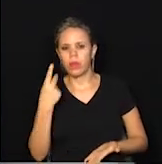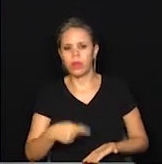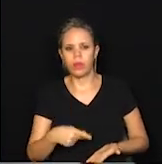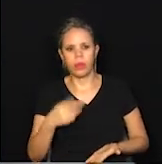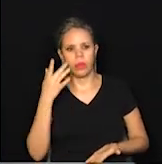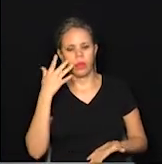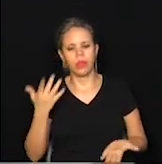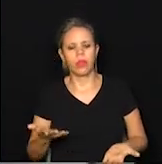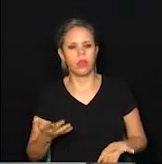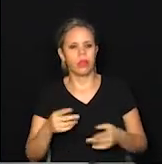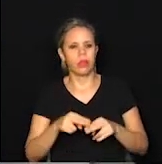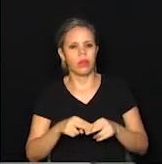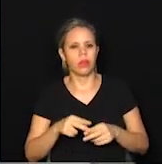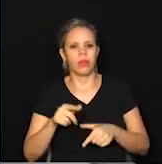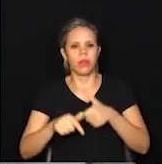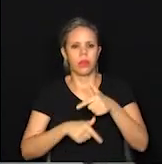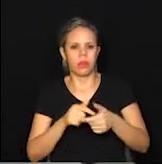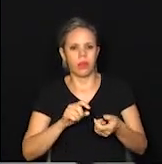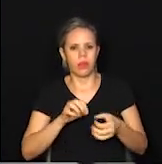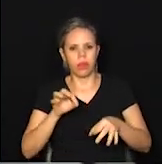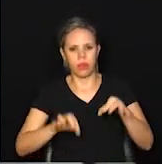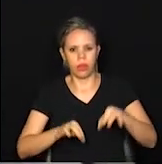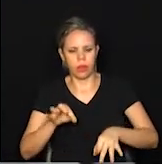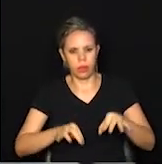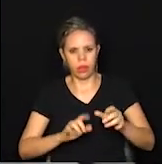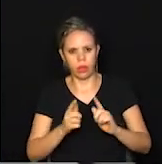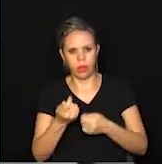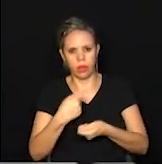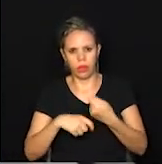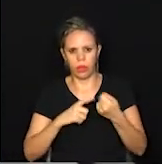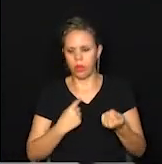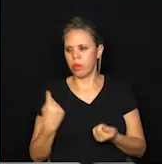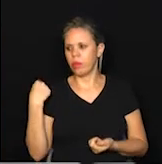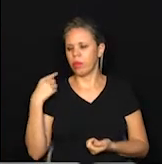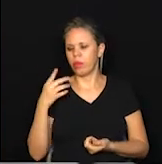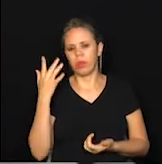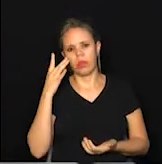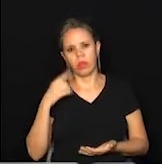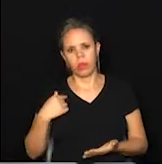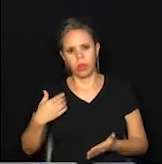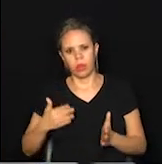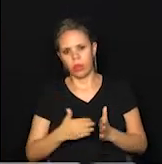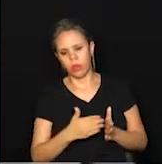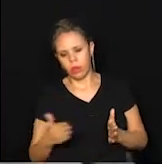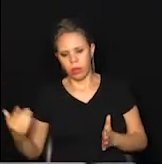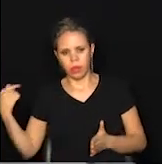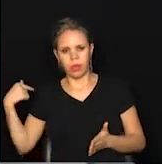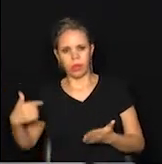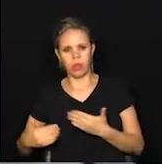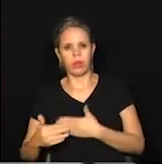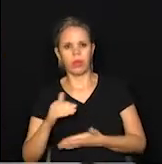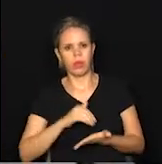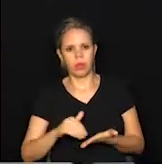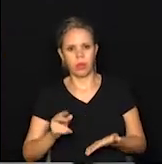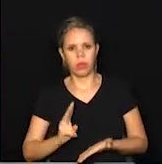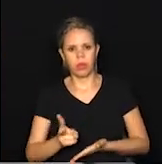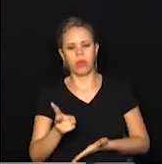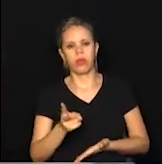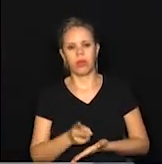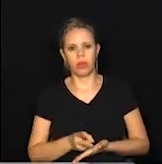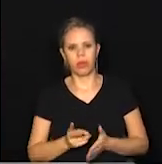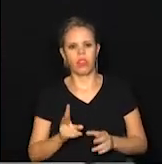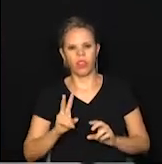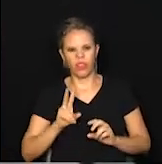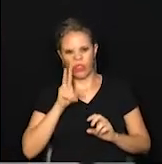Campinas, até pelo dinamismo de alguns gestores que nós tivemos, tudo nesse último período, a secretaria se manteve com